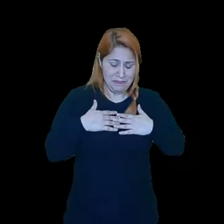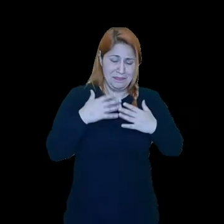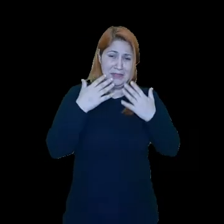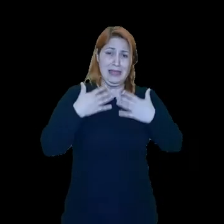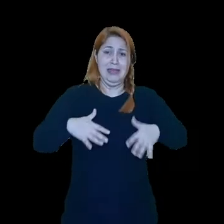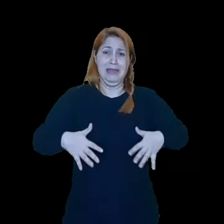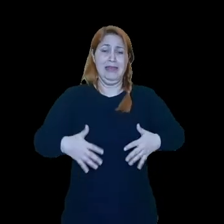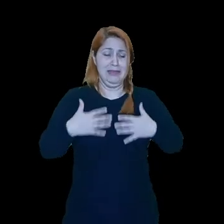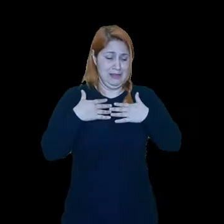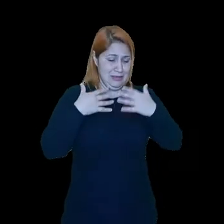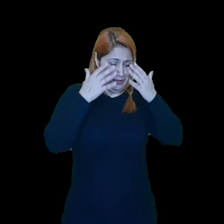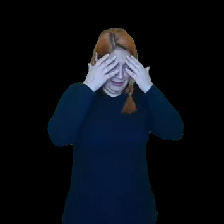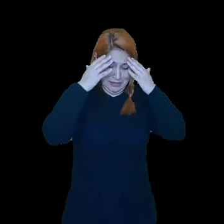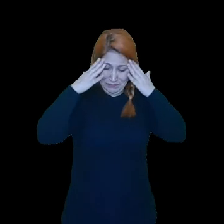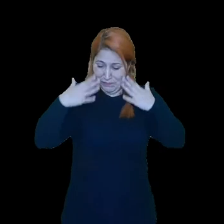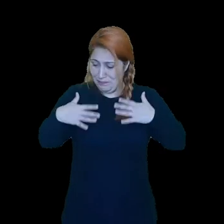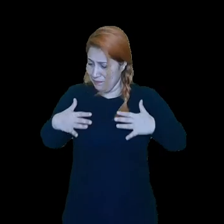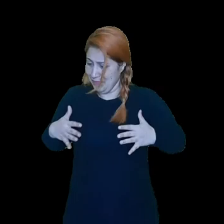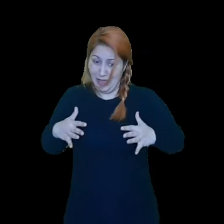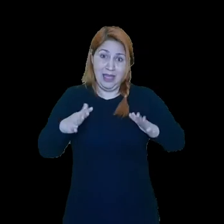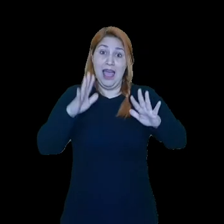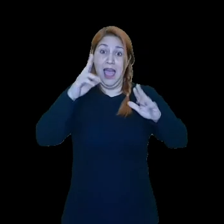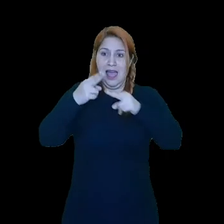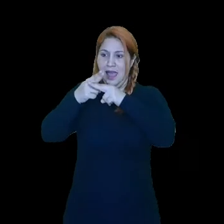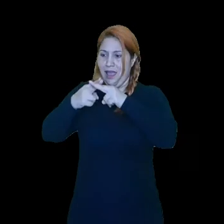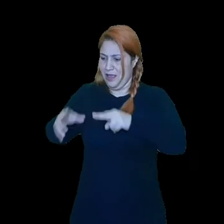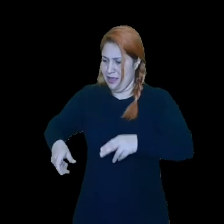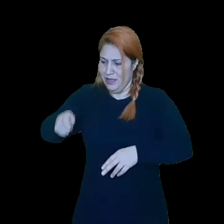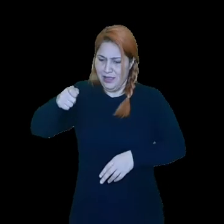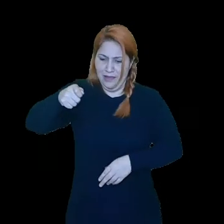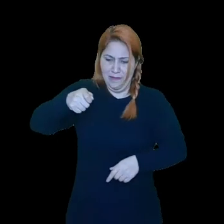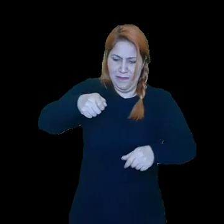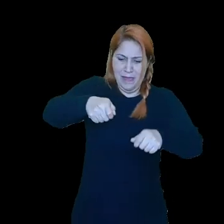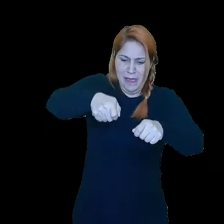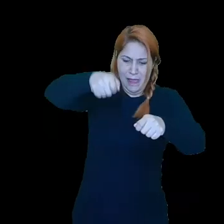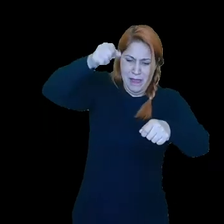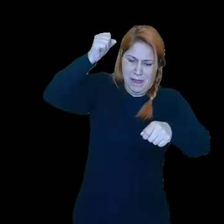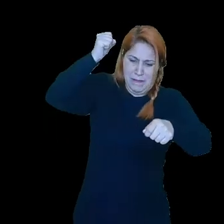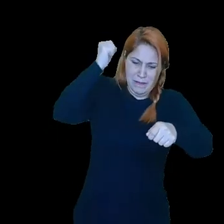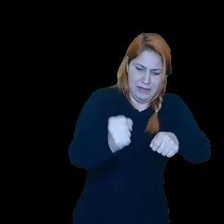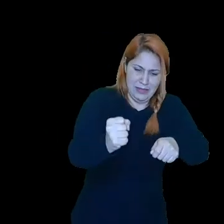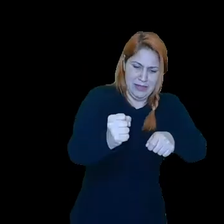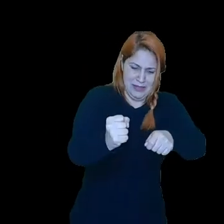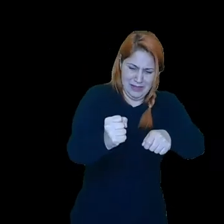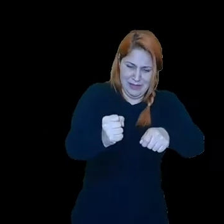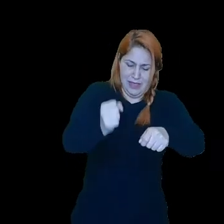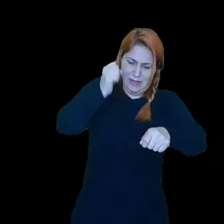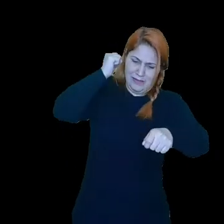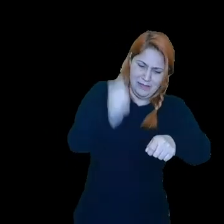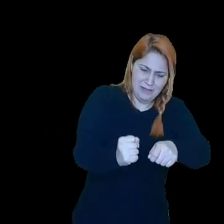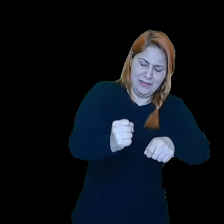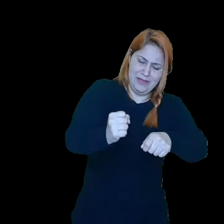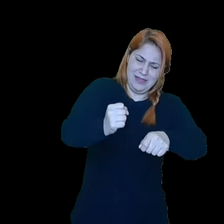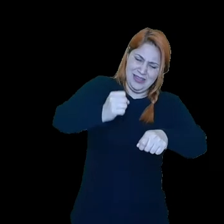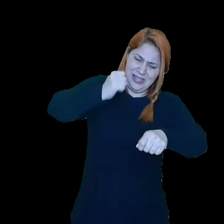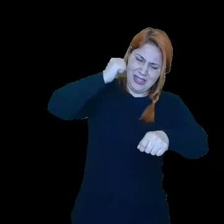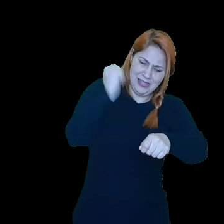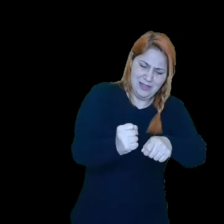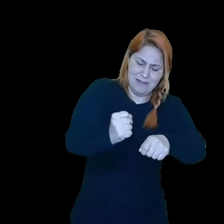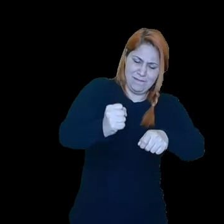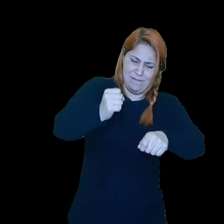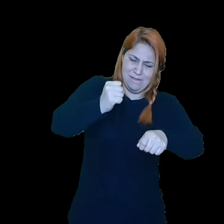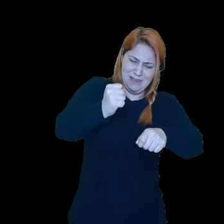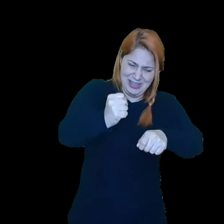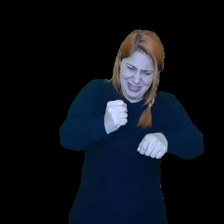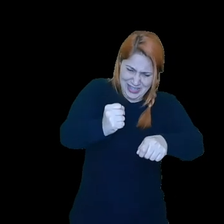pés à cabeça, pegou o facão e cravou 1, 2, 3 vezes na